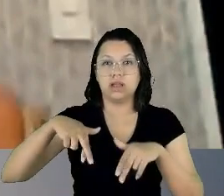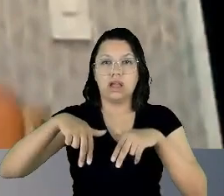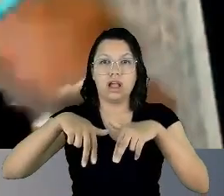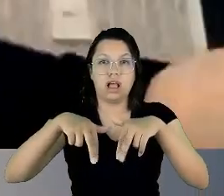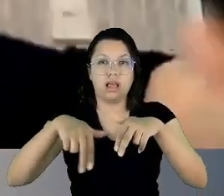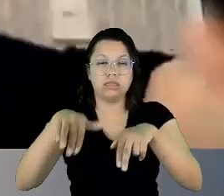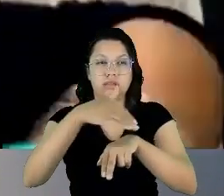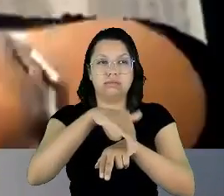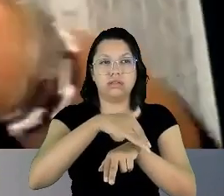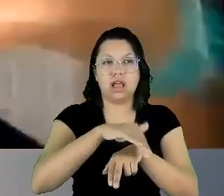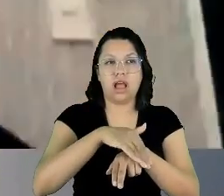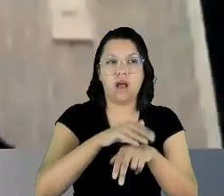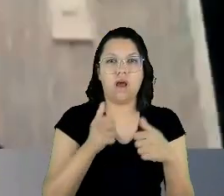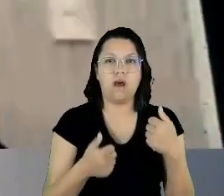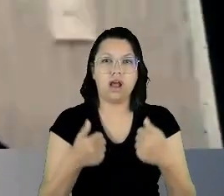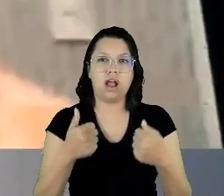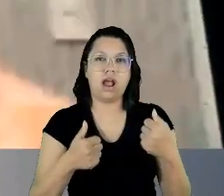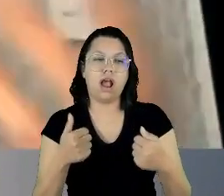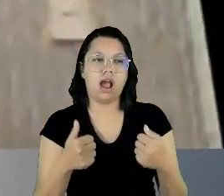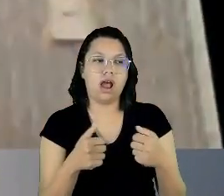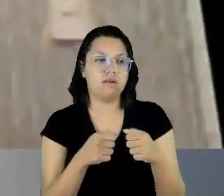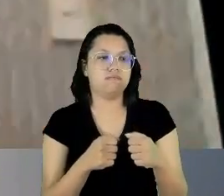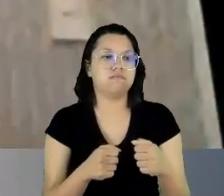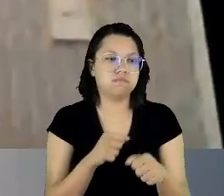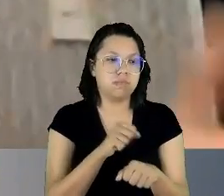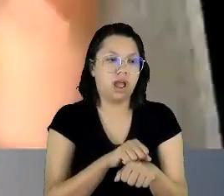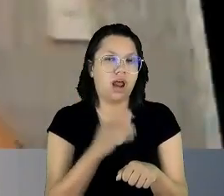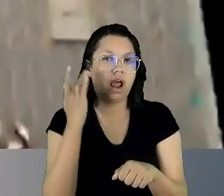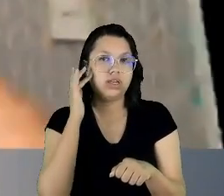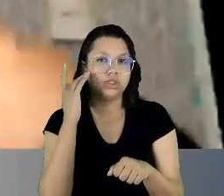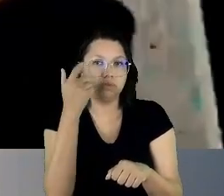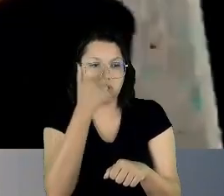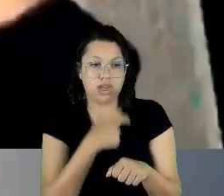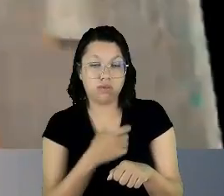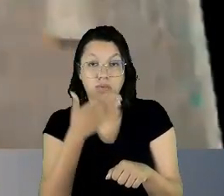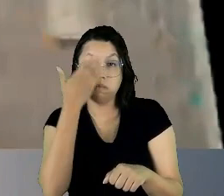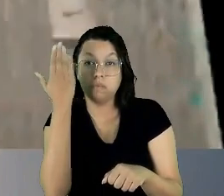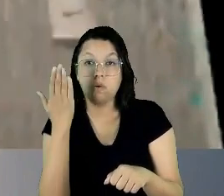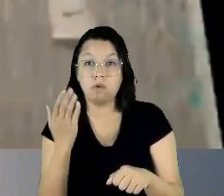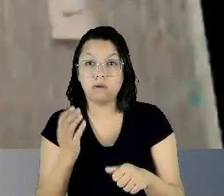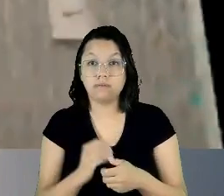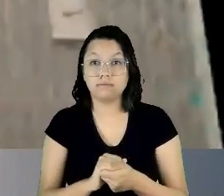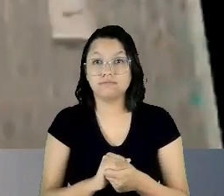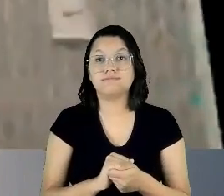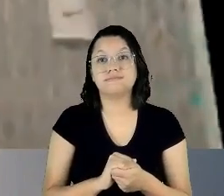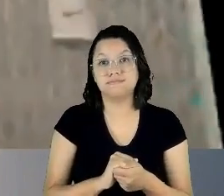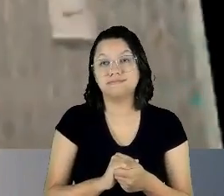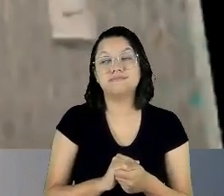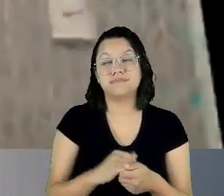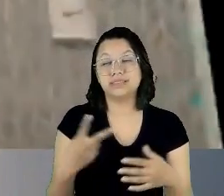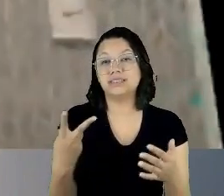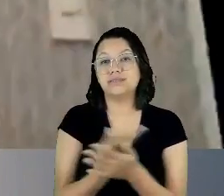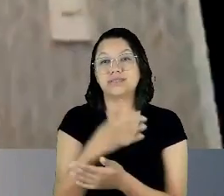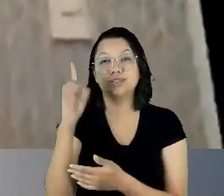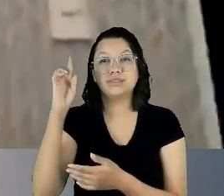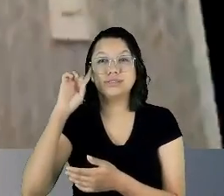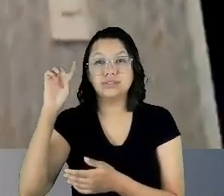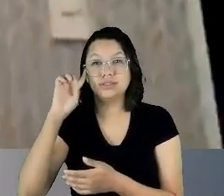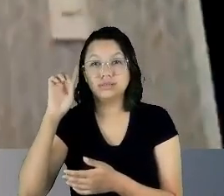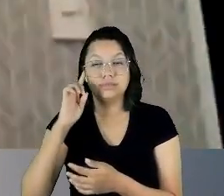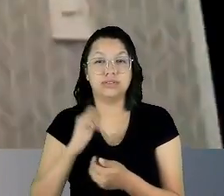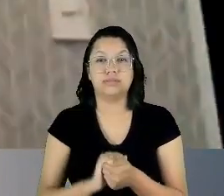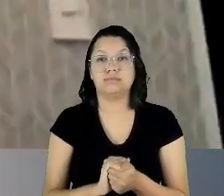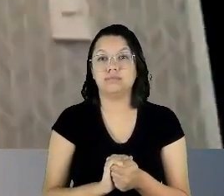rua, carros param para mim achando que eu justamente sou uma garota de programa. Então a gente passa por essas situações